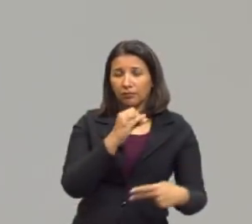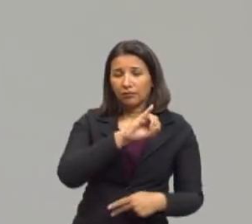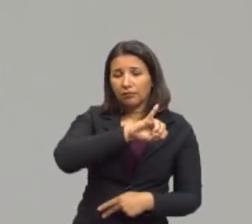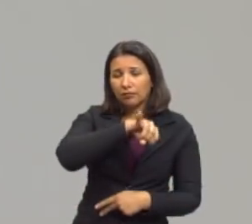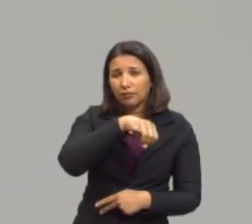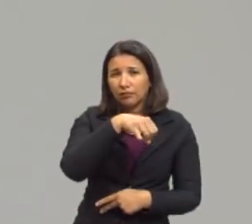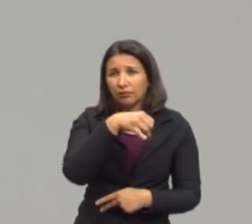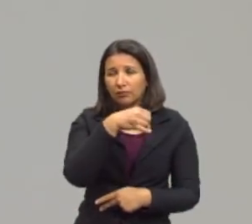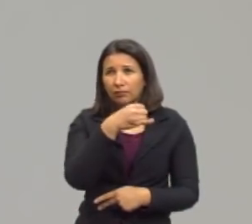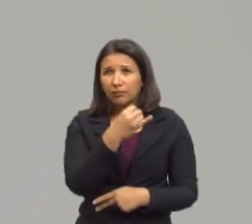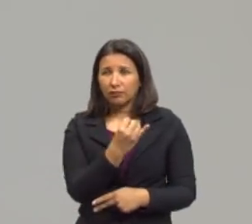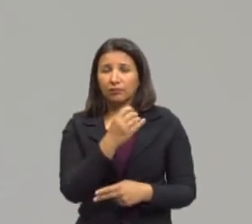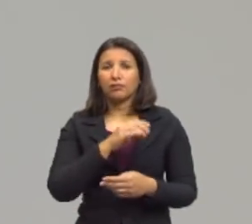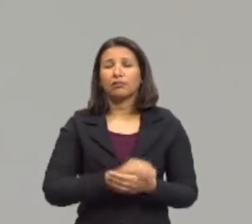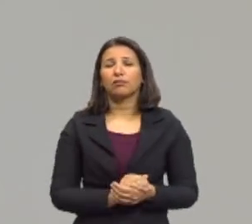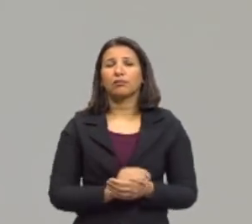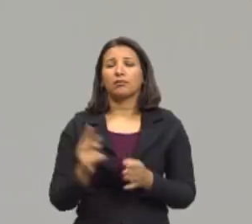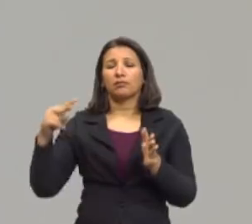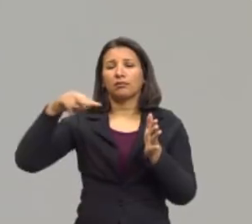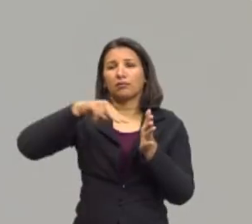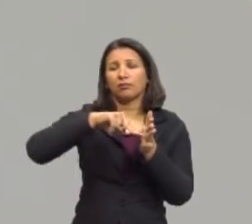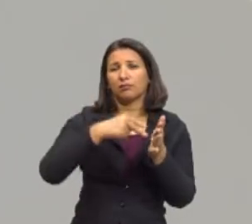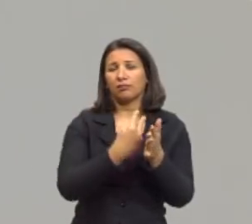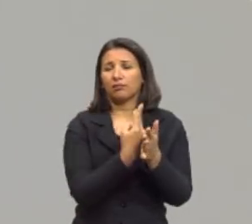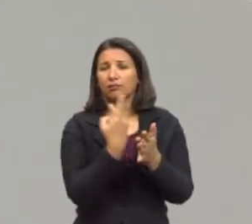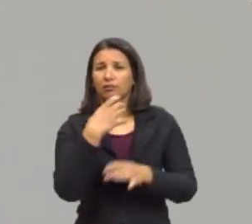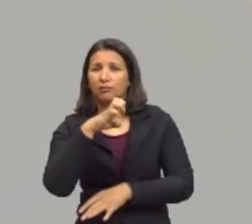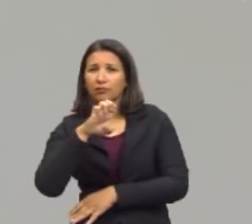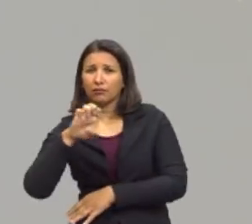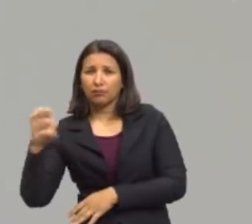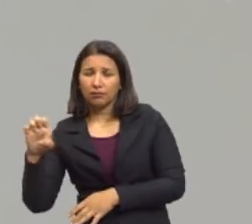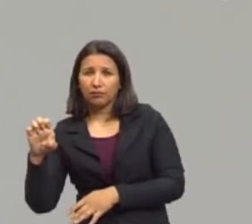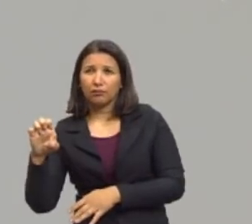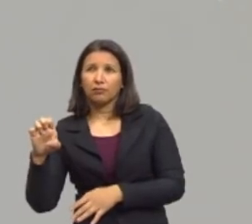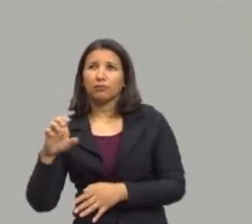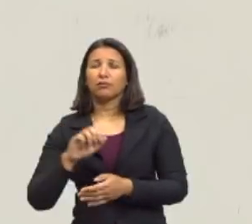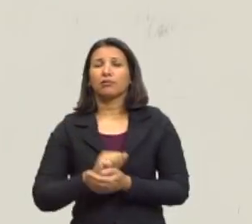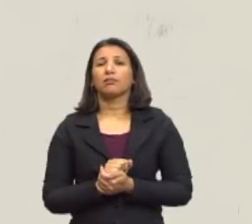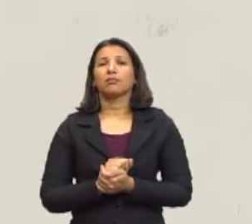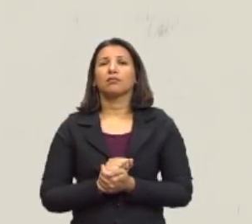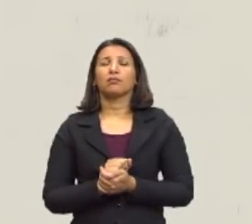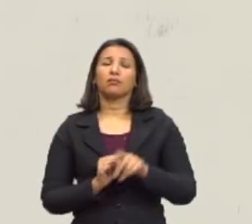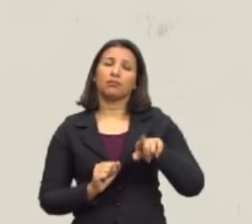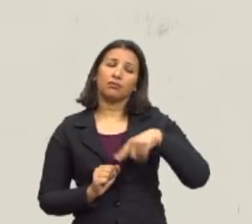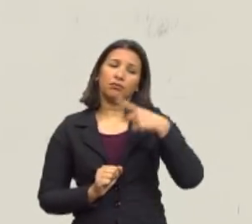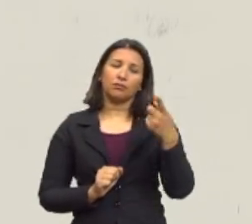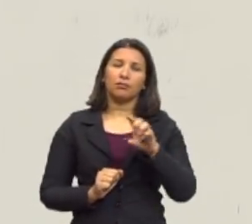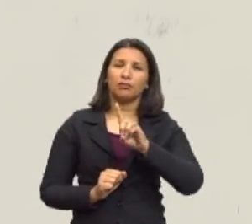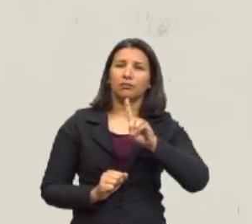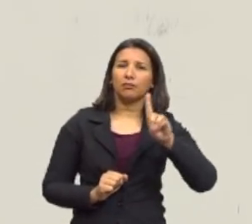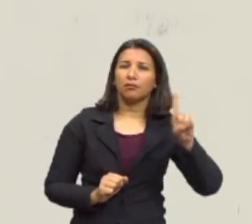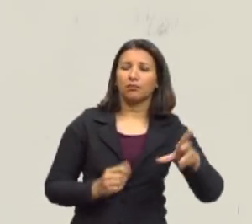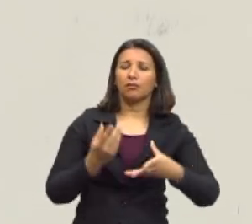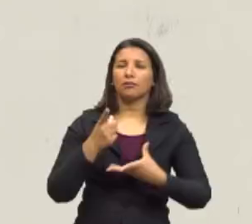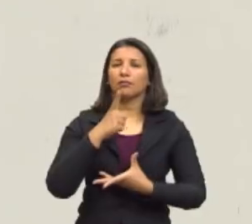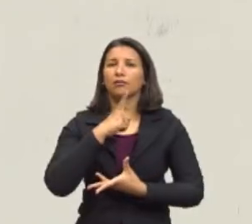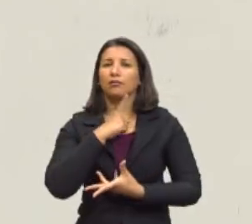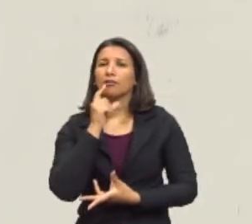A parte refletor está do lado esquerdo e a parte, né, opaca está do lado direito. Então, eu tenho que